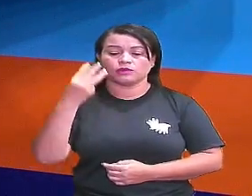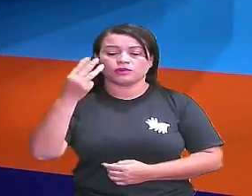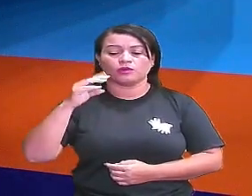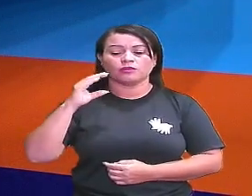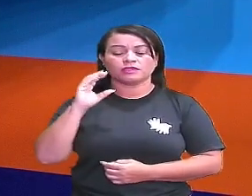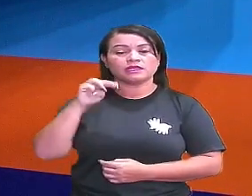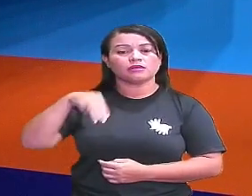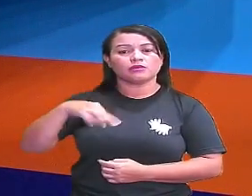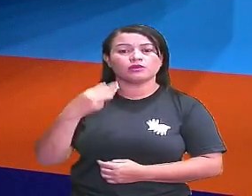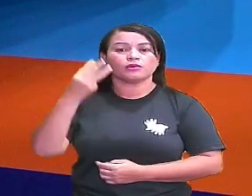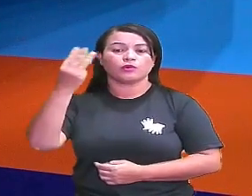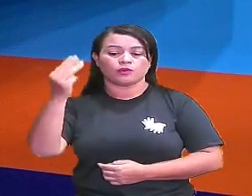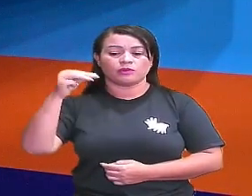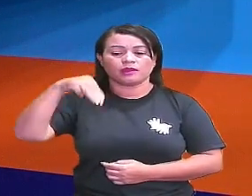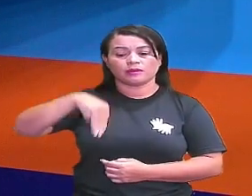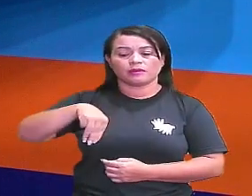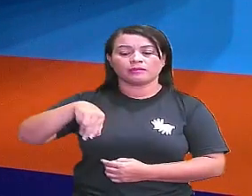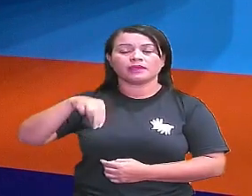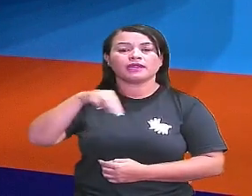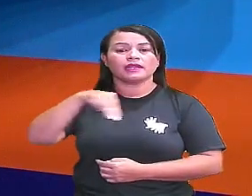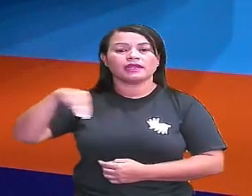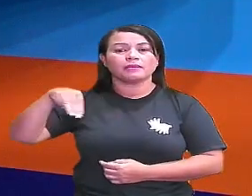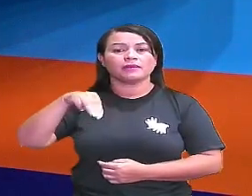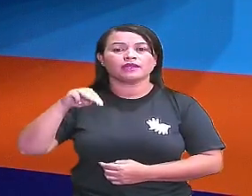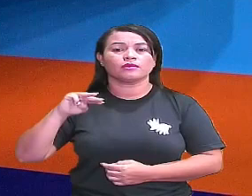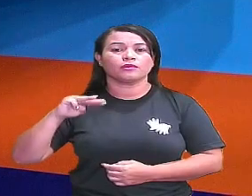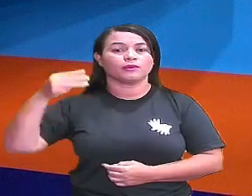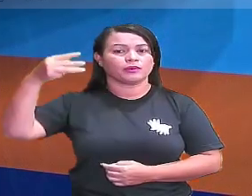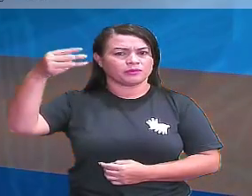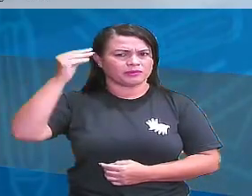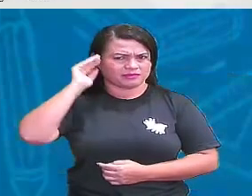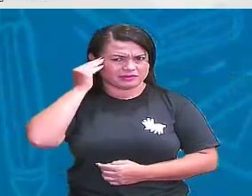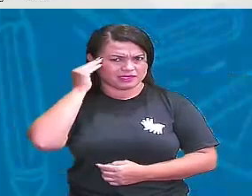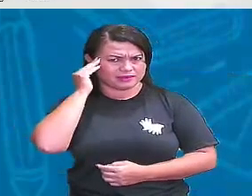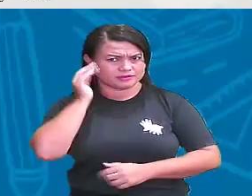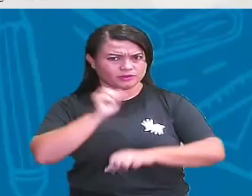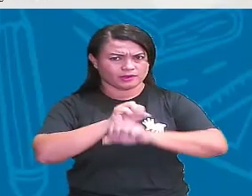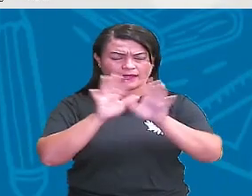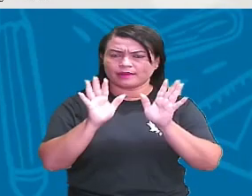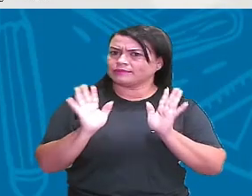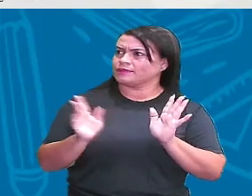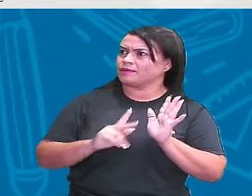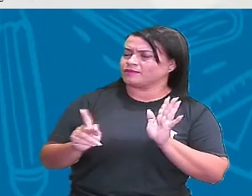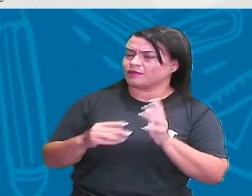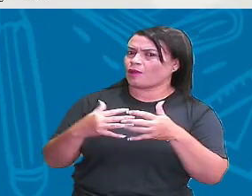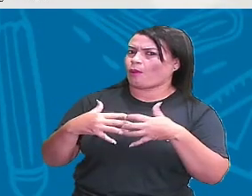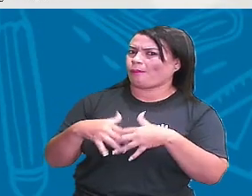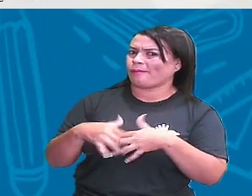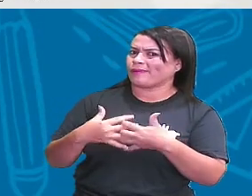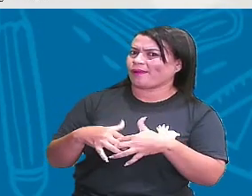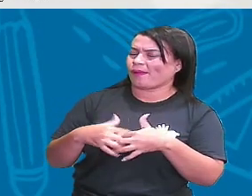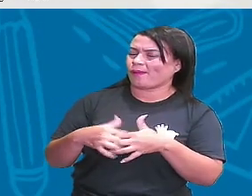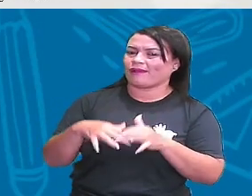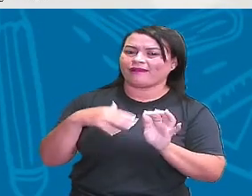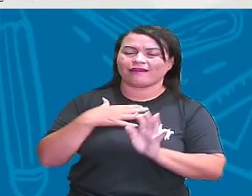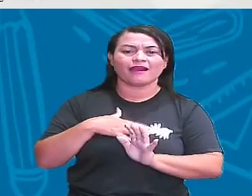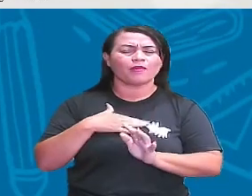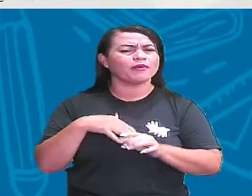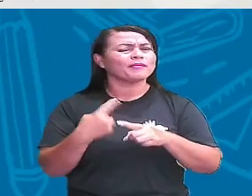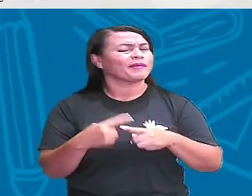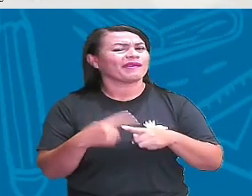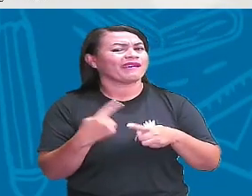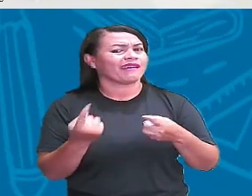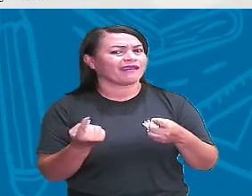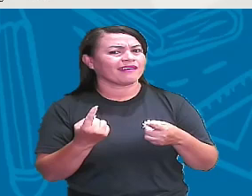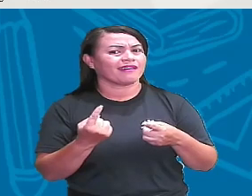e milímetro cúbico. Beleza? Deu para entender? Opa, professora, complicou um pouquinho. Mas por que